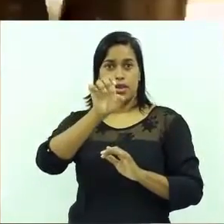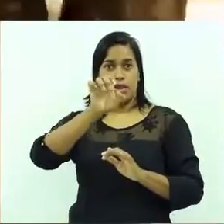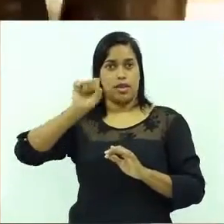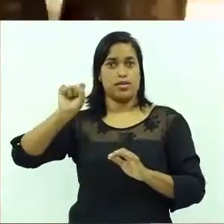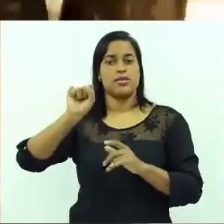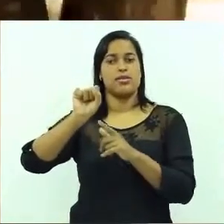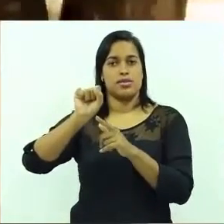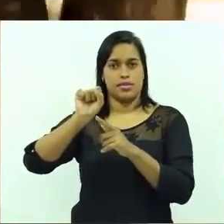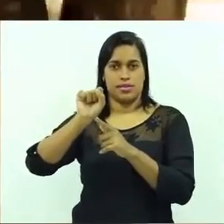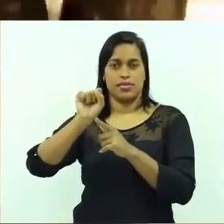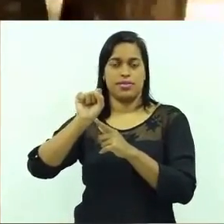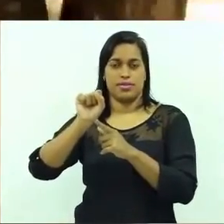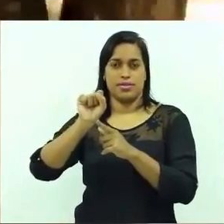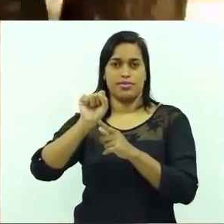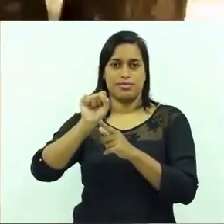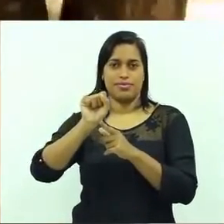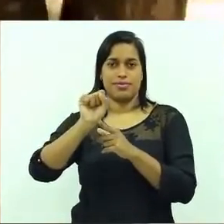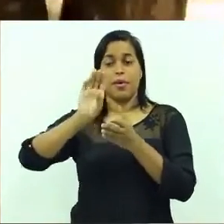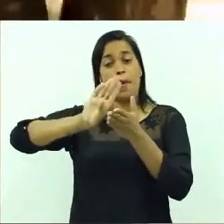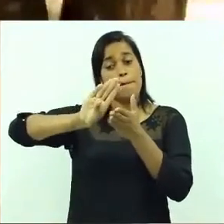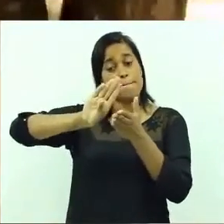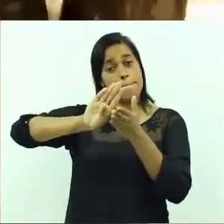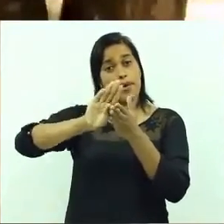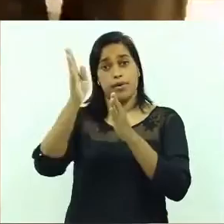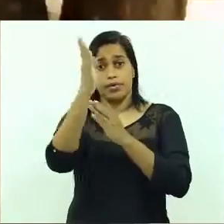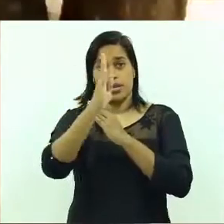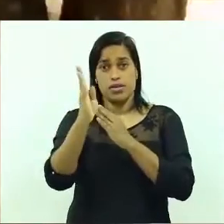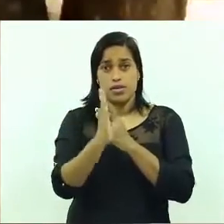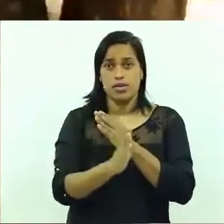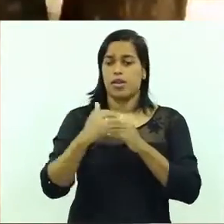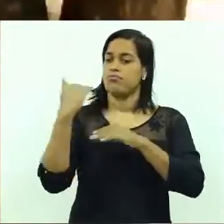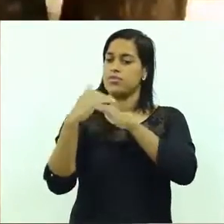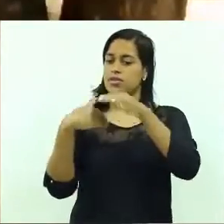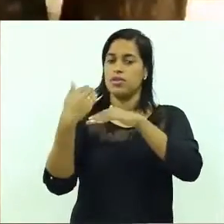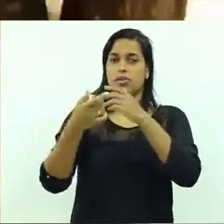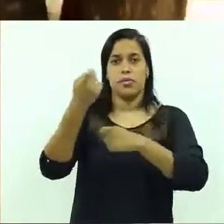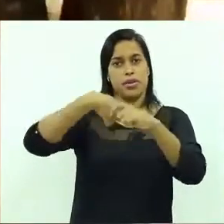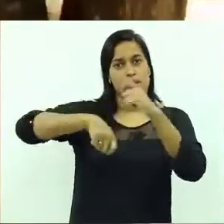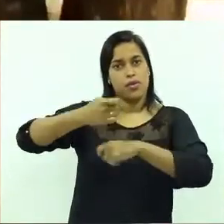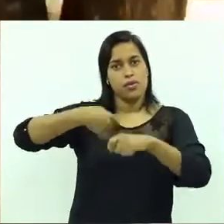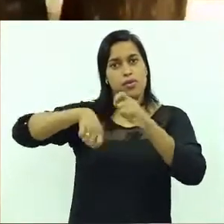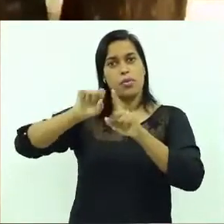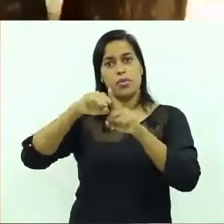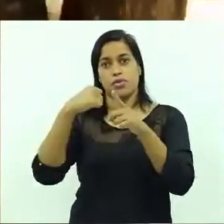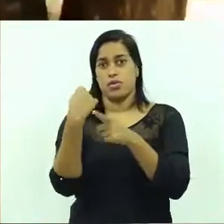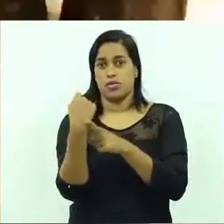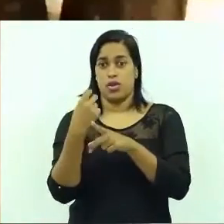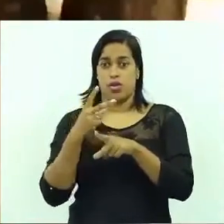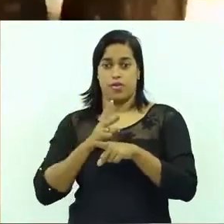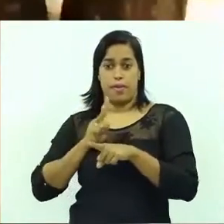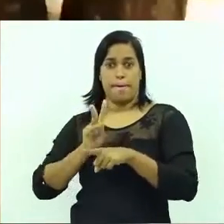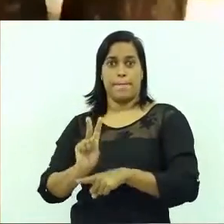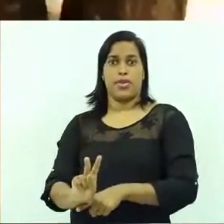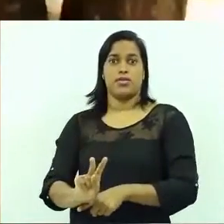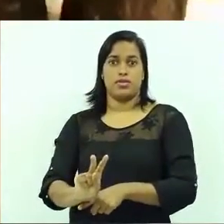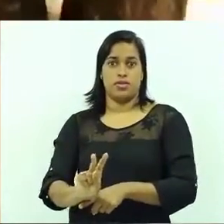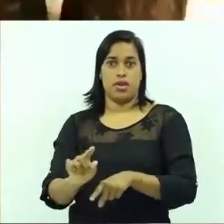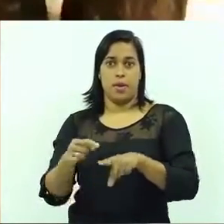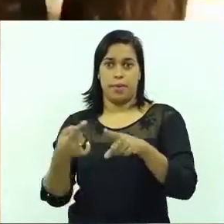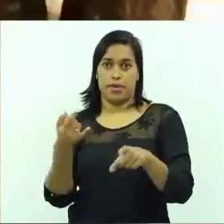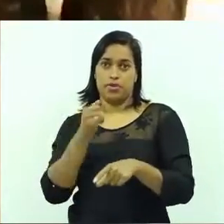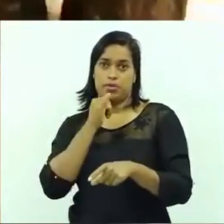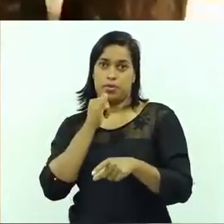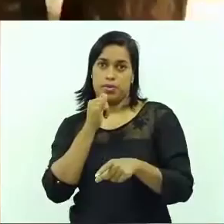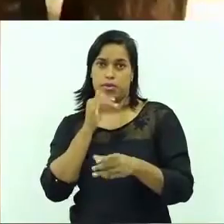Desenvolvimento Econômico e Social, tá? Do governo federal. Ele não vai te emprestar provavelmente diretamente, mas vai te emprestar